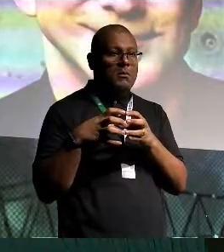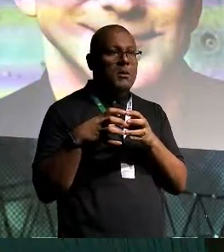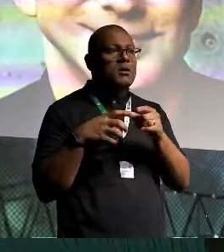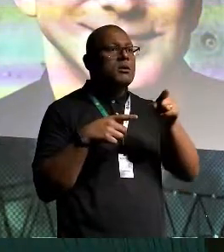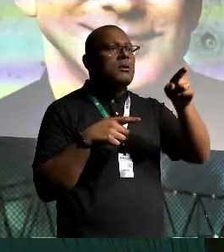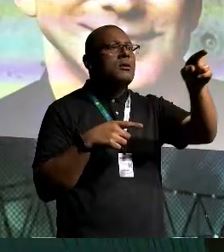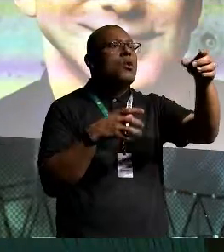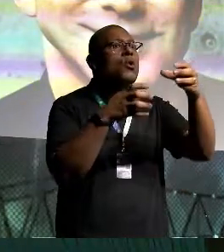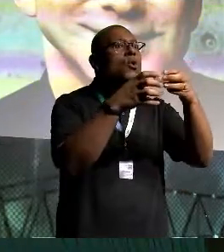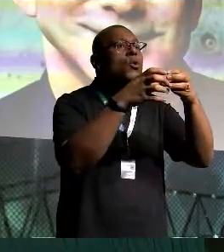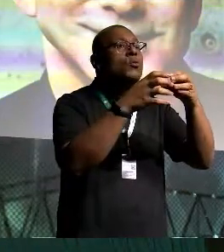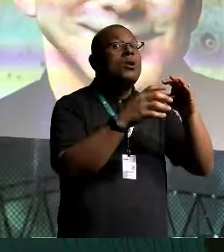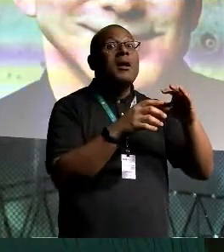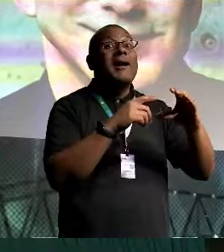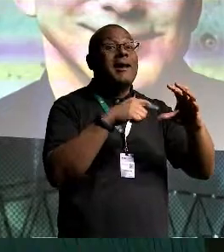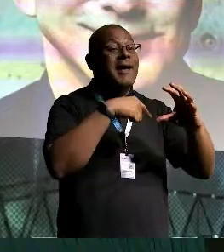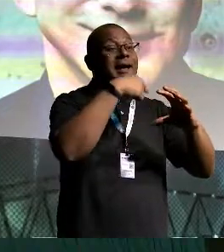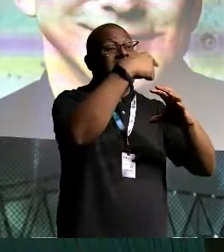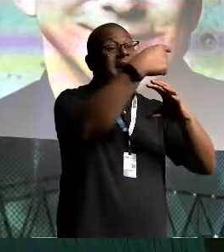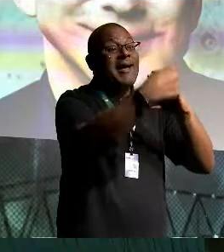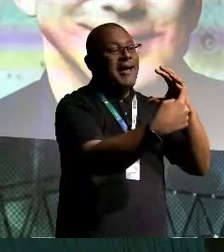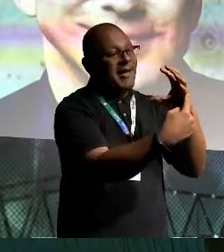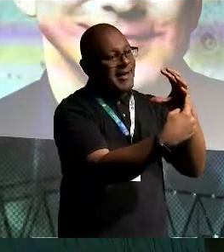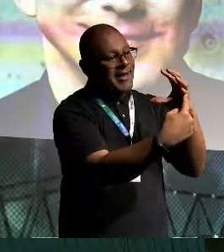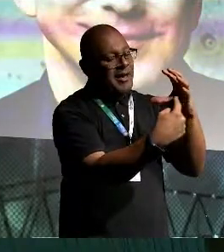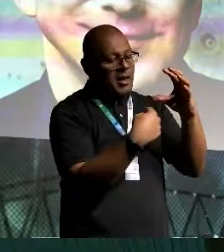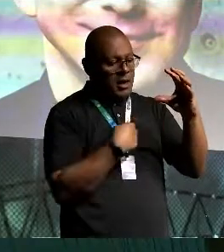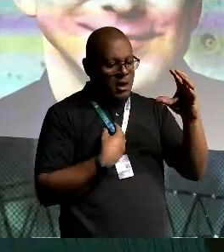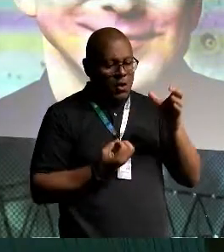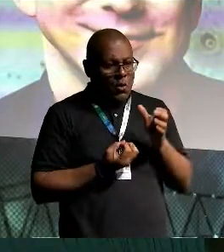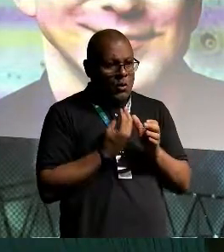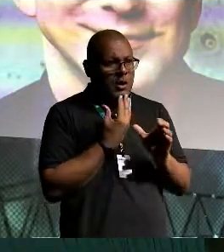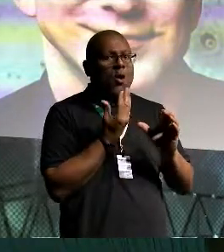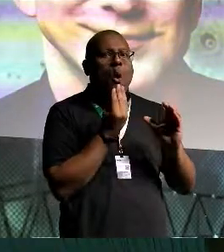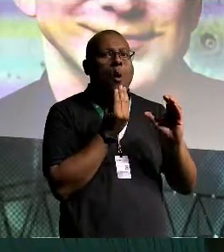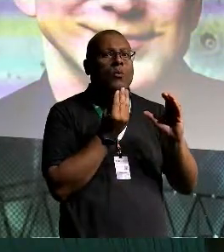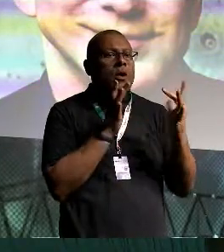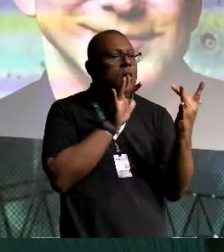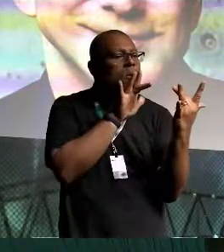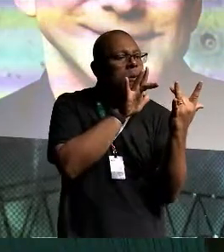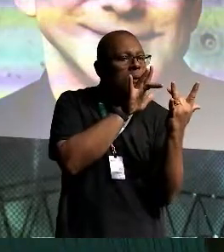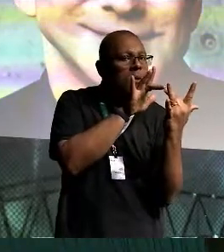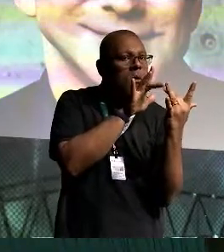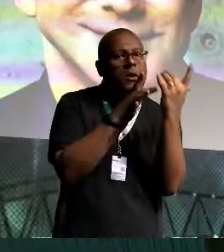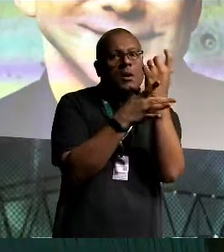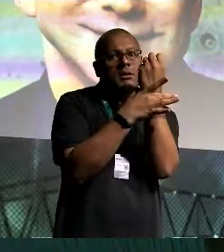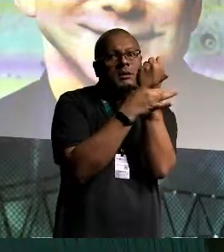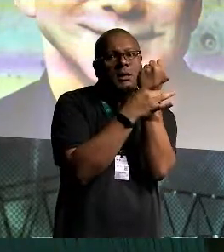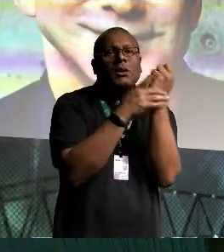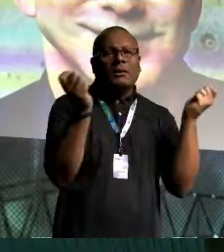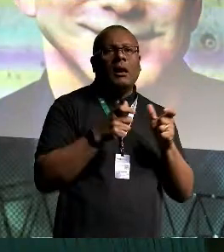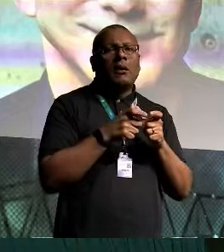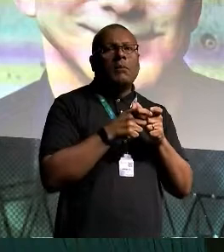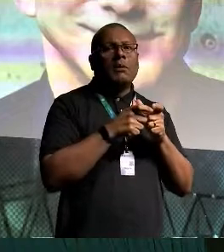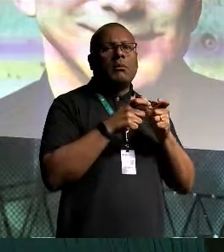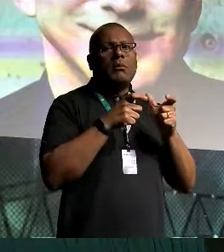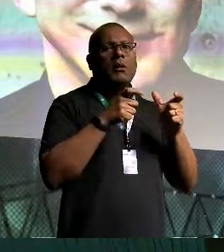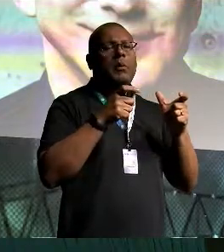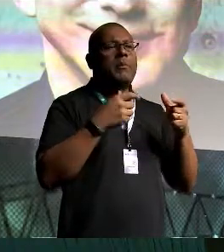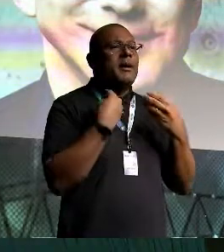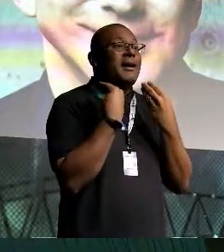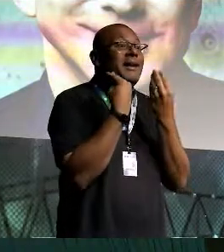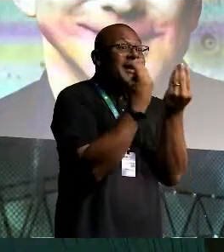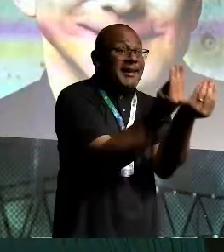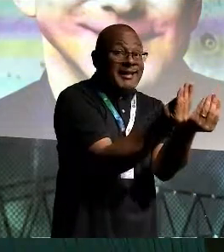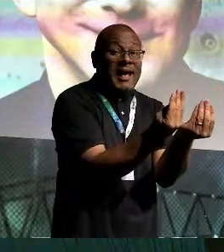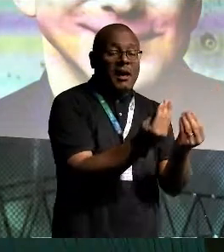outro lado do planeta. Então, como que a gente constrói realmente essas interfaces para que, de forma segura, escalável, a gente forneça